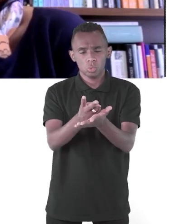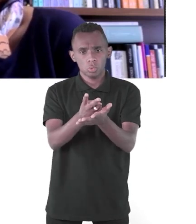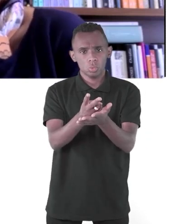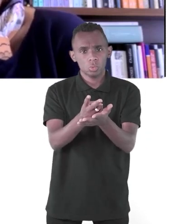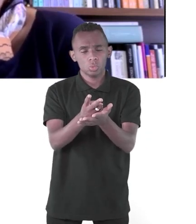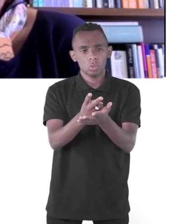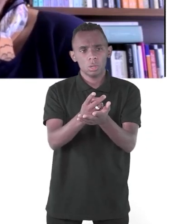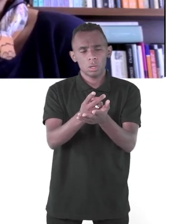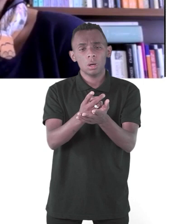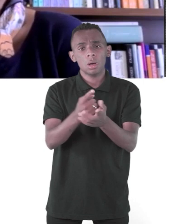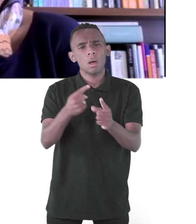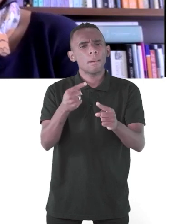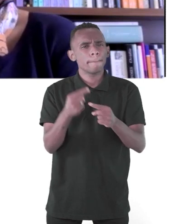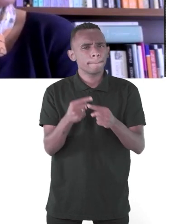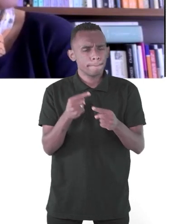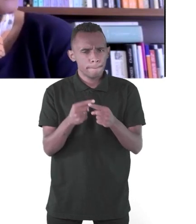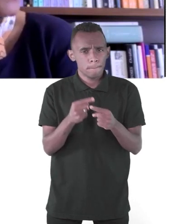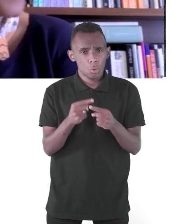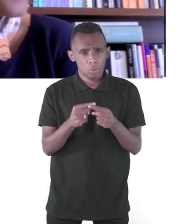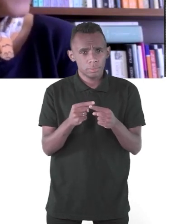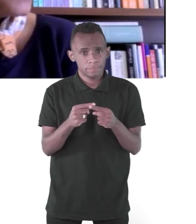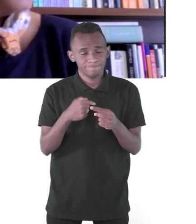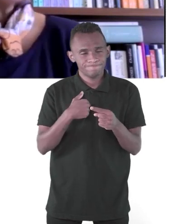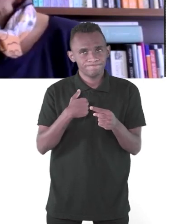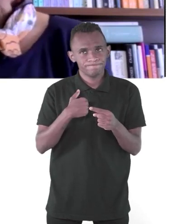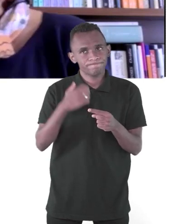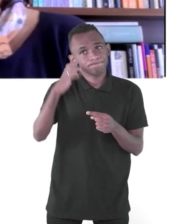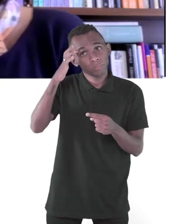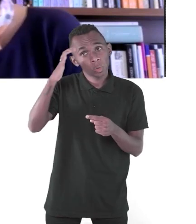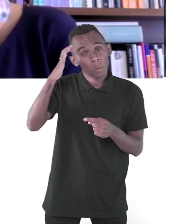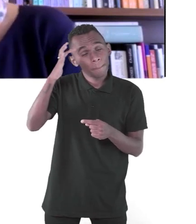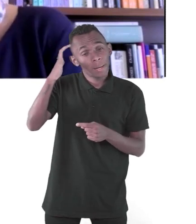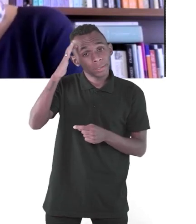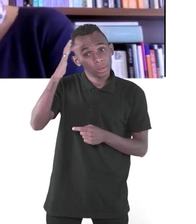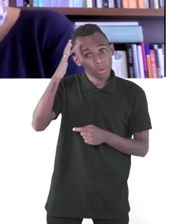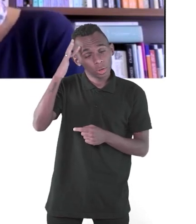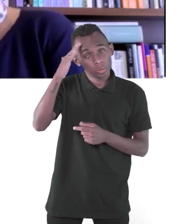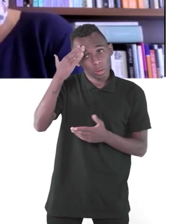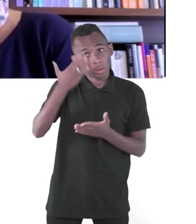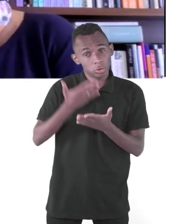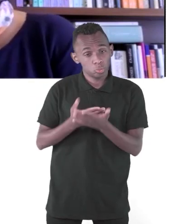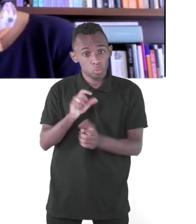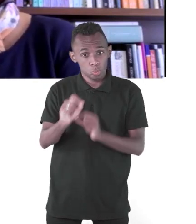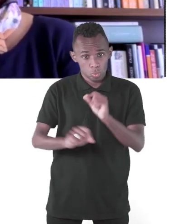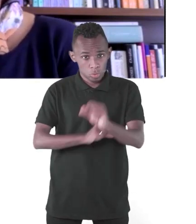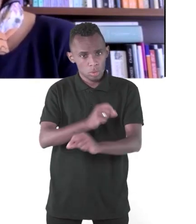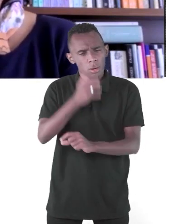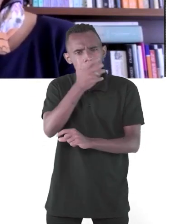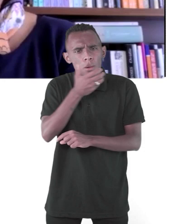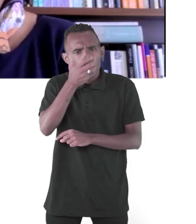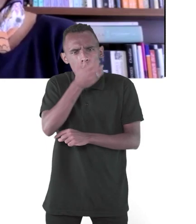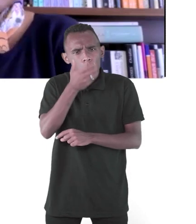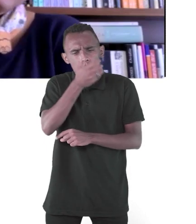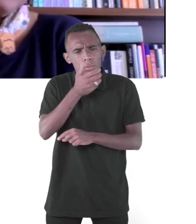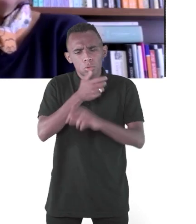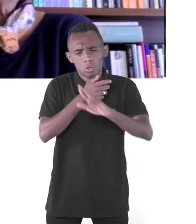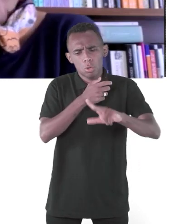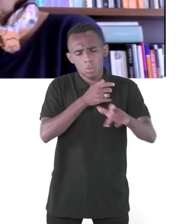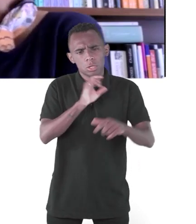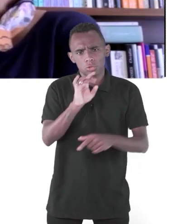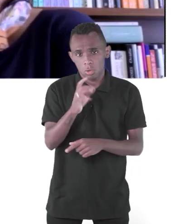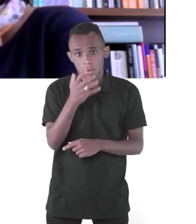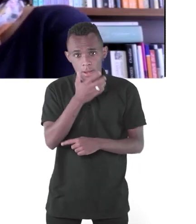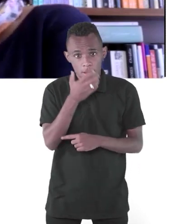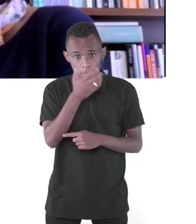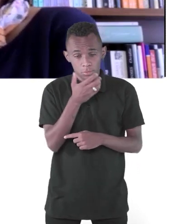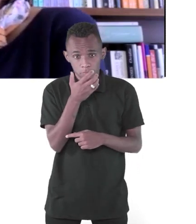consistência, né, Afonso? Porque eu tenho uma teoria, vamos dizer assim, que a música, não é só a música,